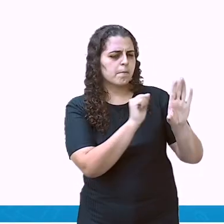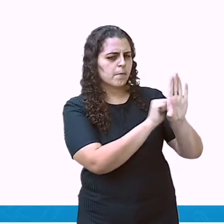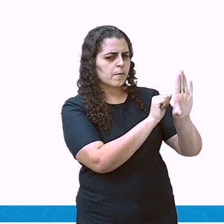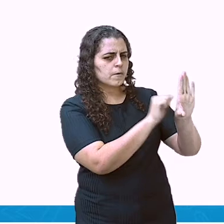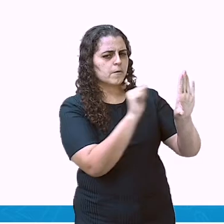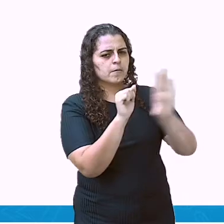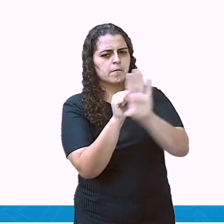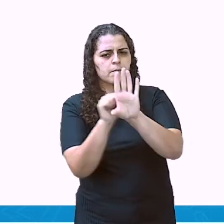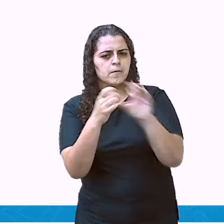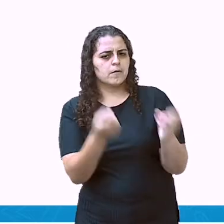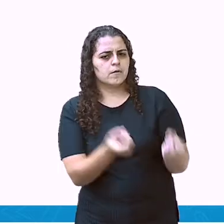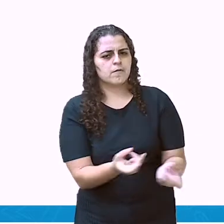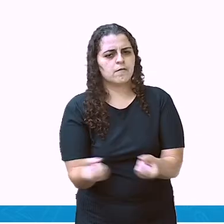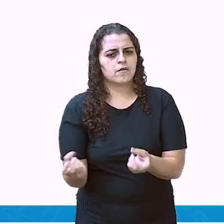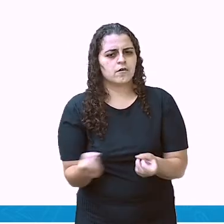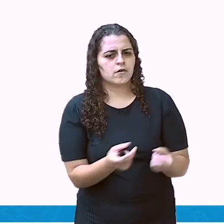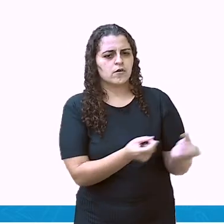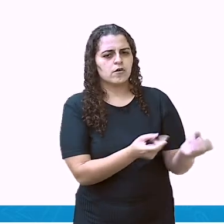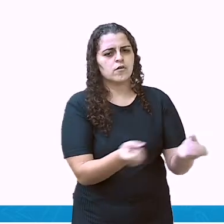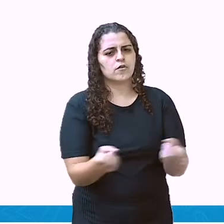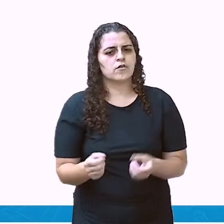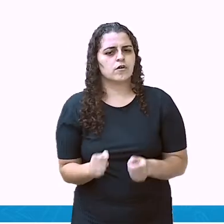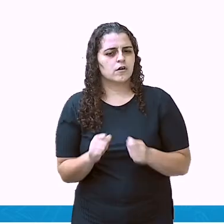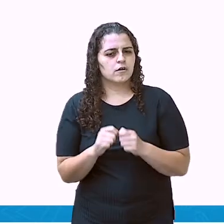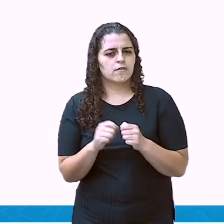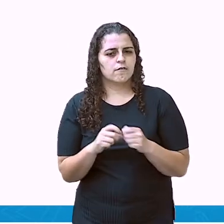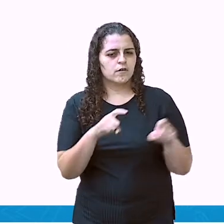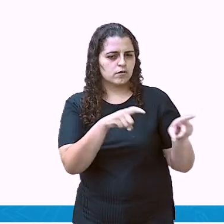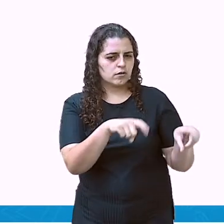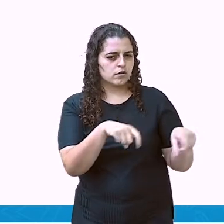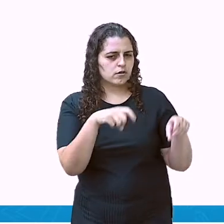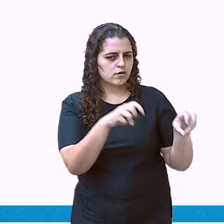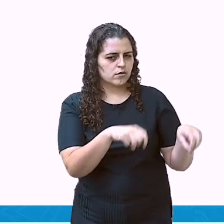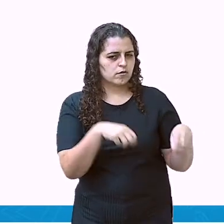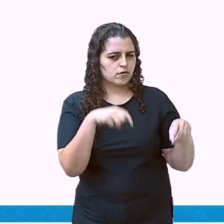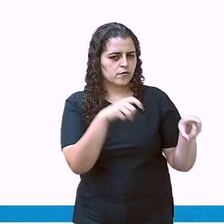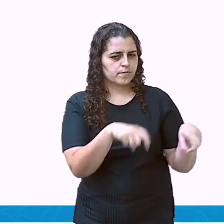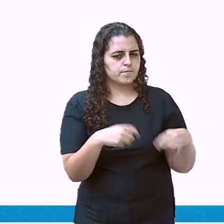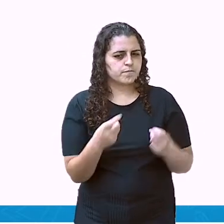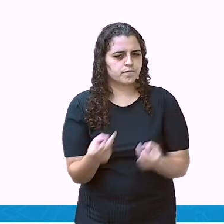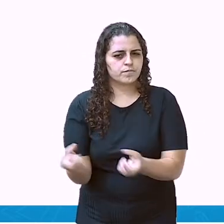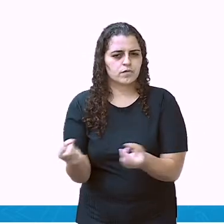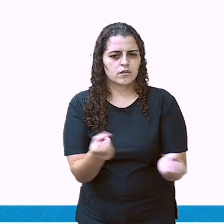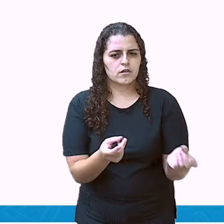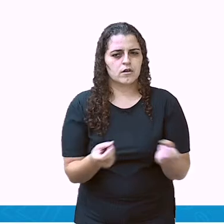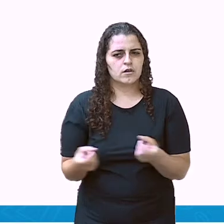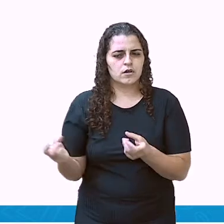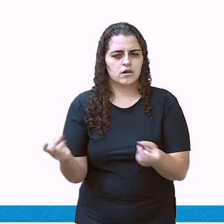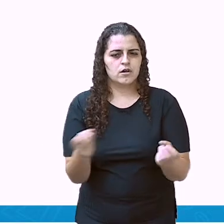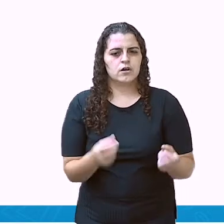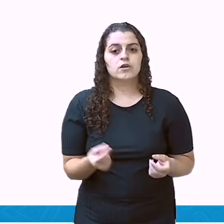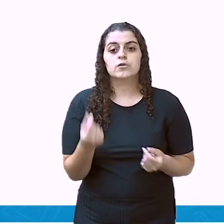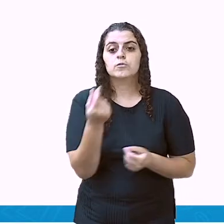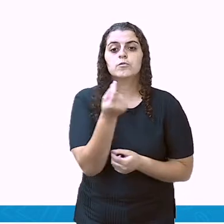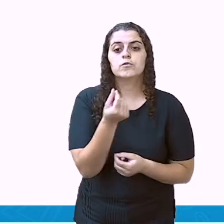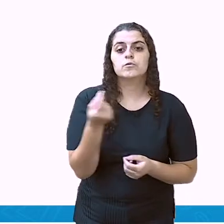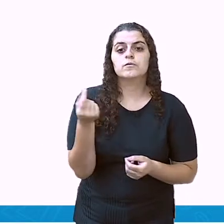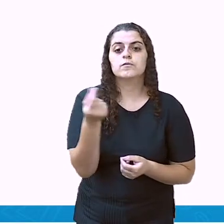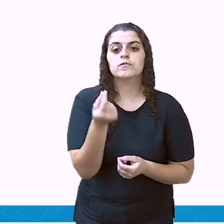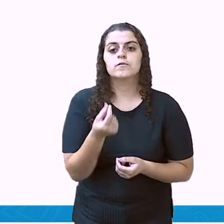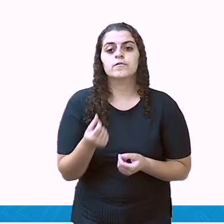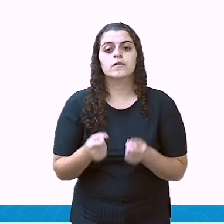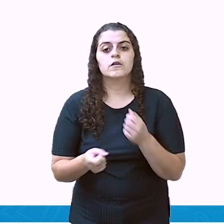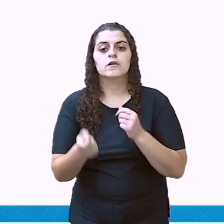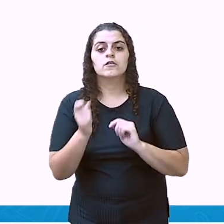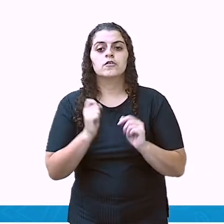porta. Os doces que eram feitos nas fazendas, né? Elas vendiam e toda a renda